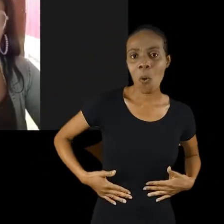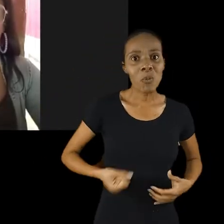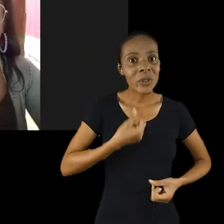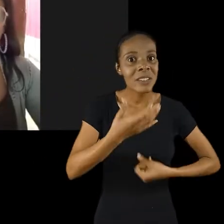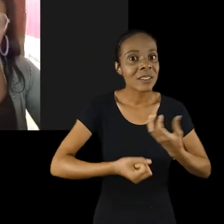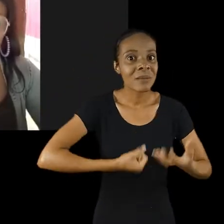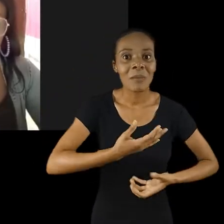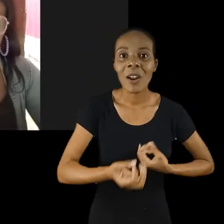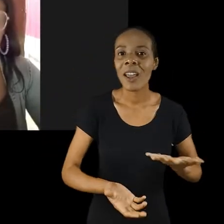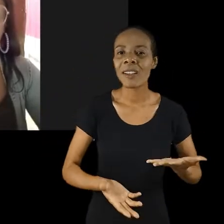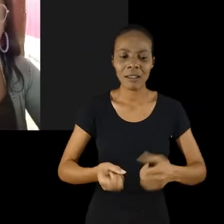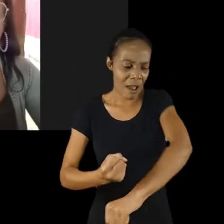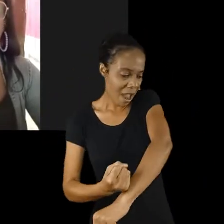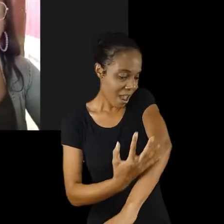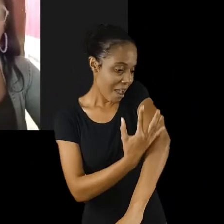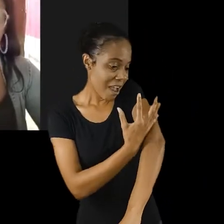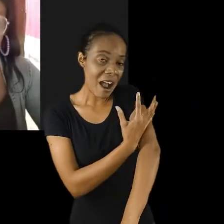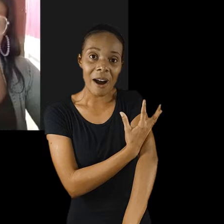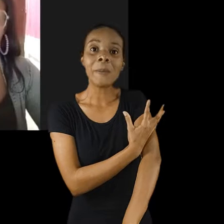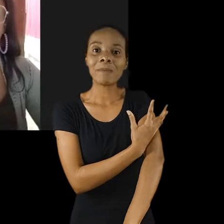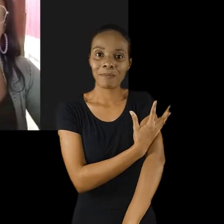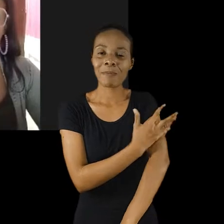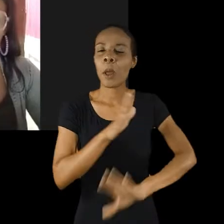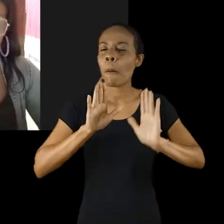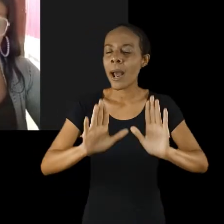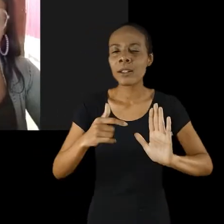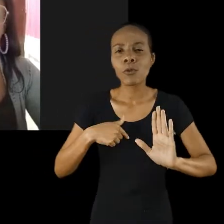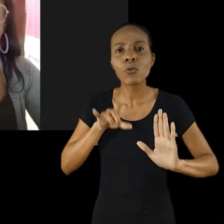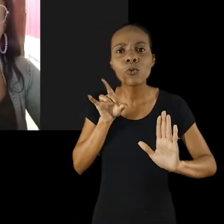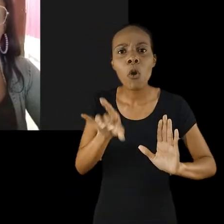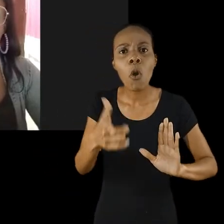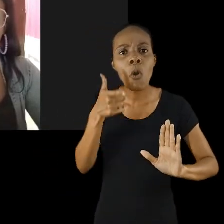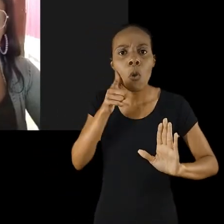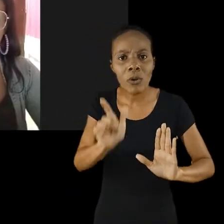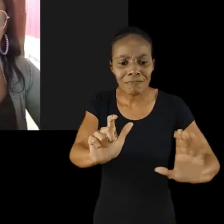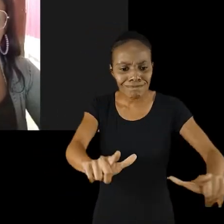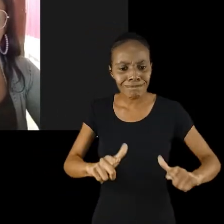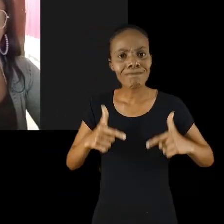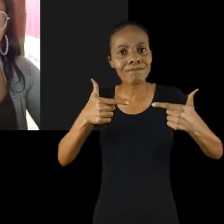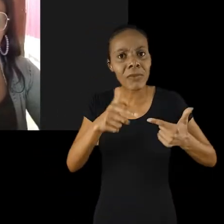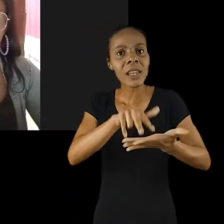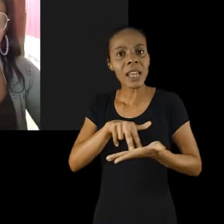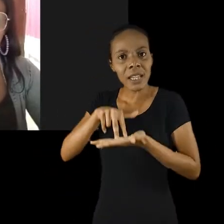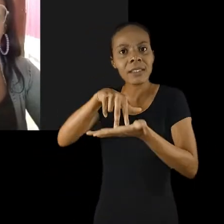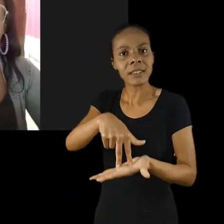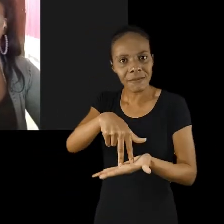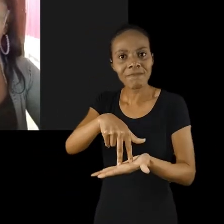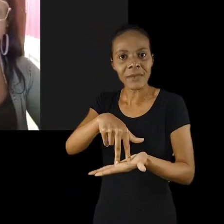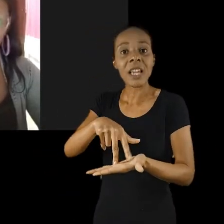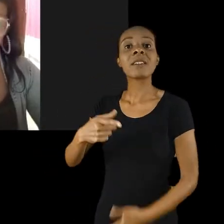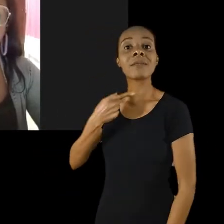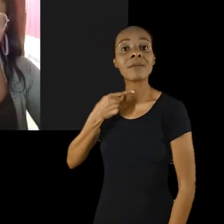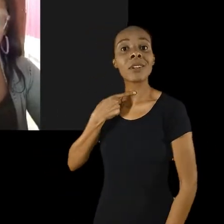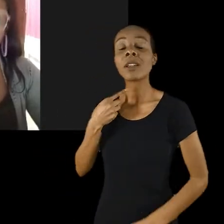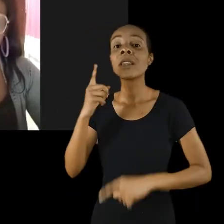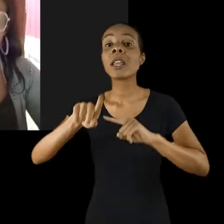mesmo, sabe? Dos nossos arrepios. Mas eu só consegui existir enquanto travesti, principalmente, depois